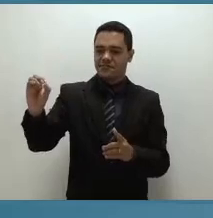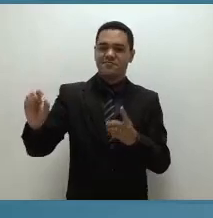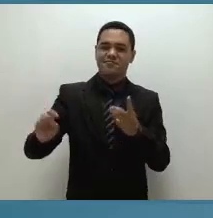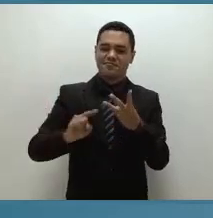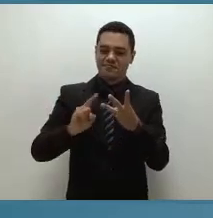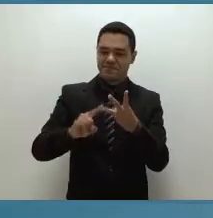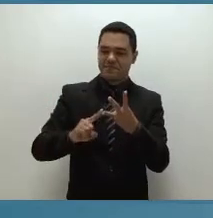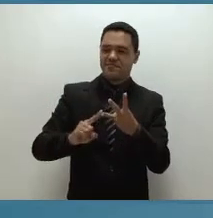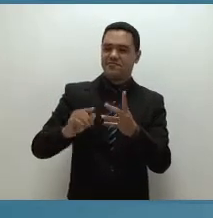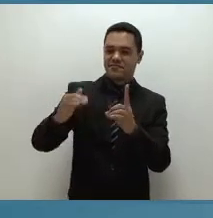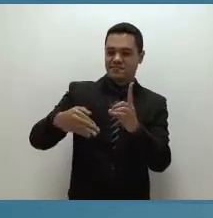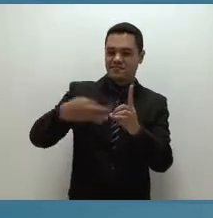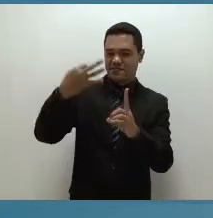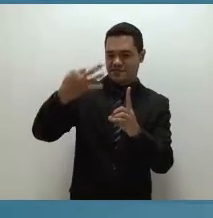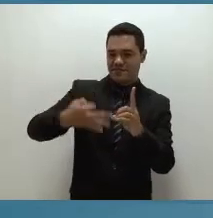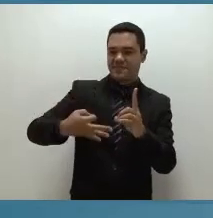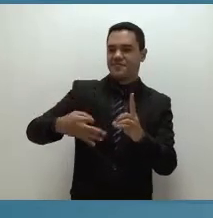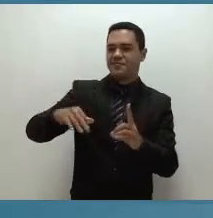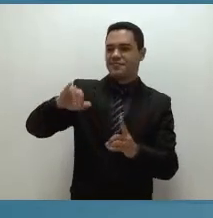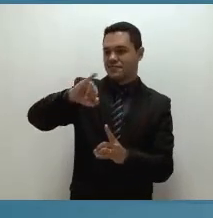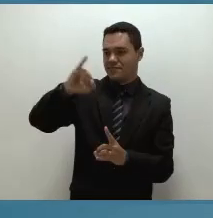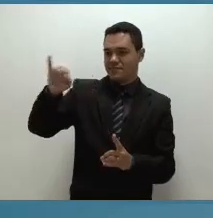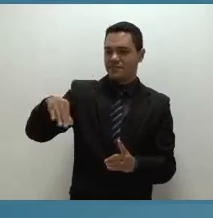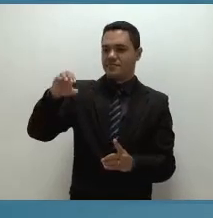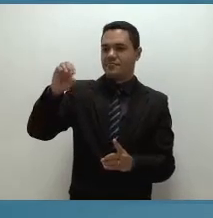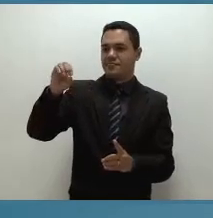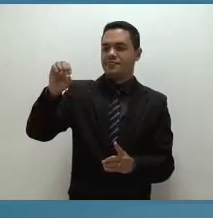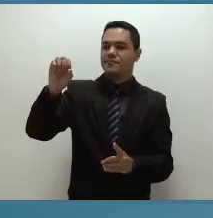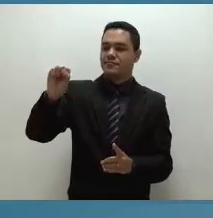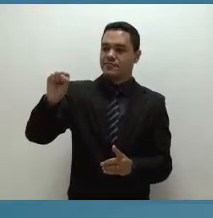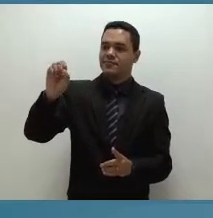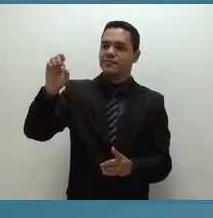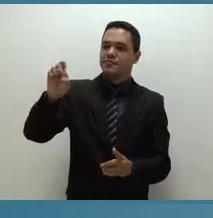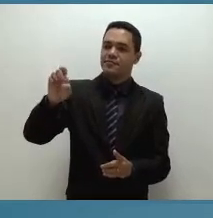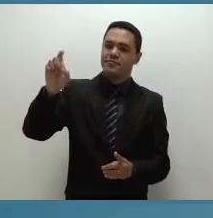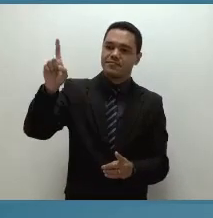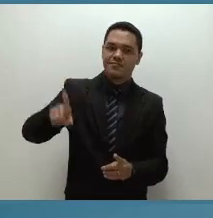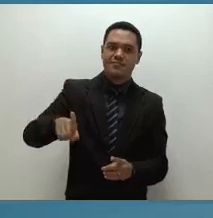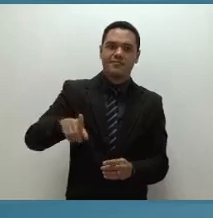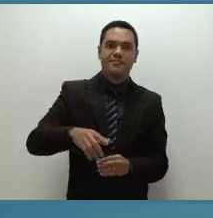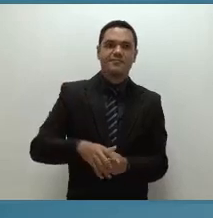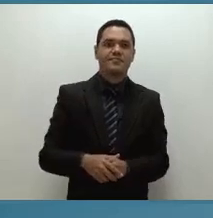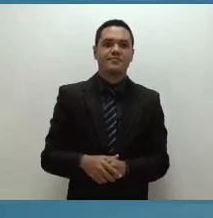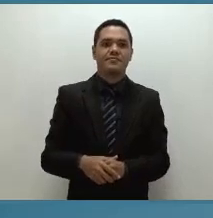Desembargador José Roberto Pinheiro Maia Bezerra Júnior.